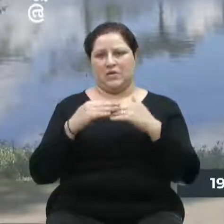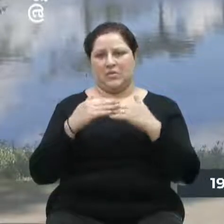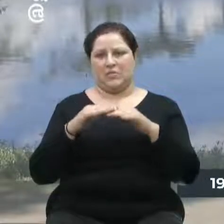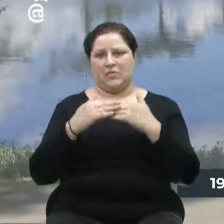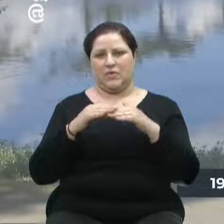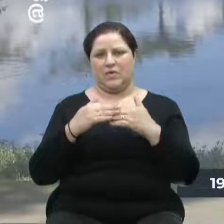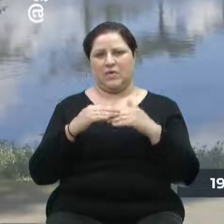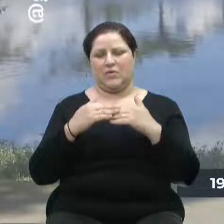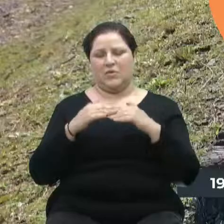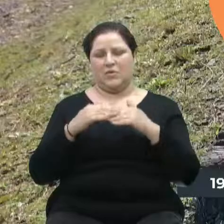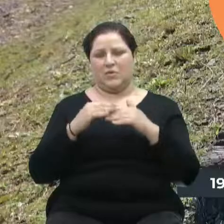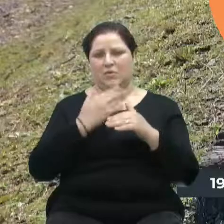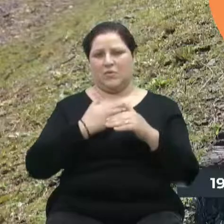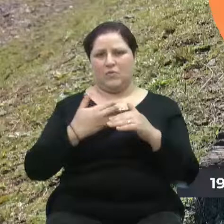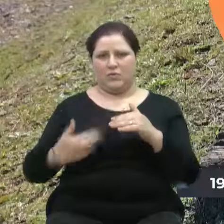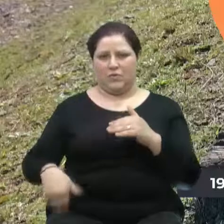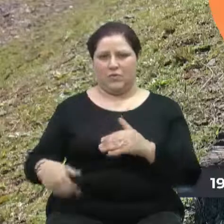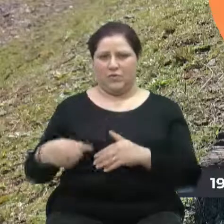trabalho deles.